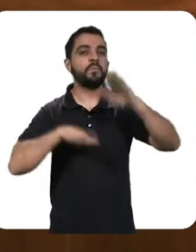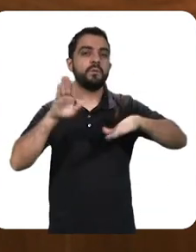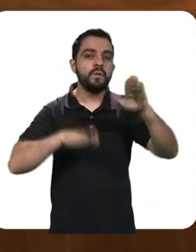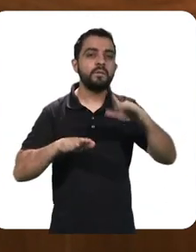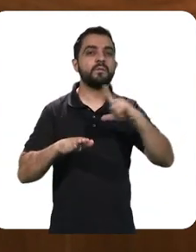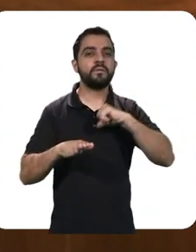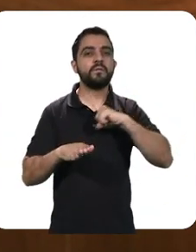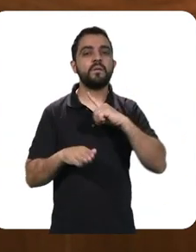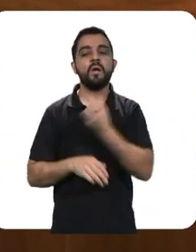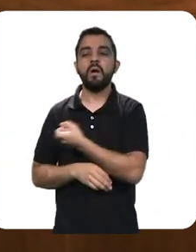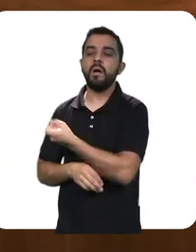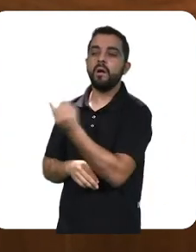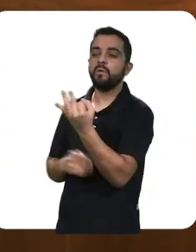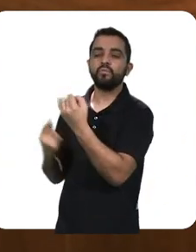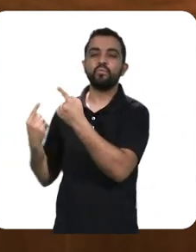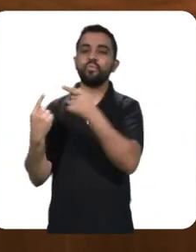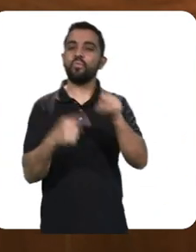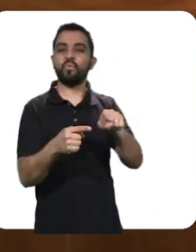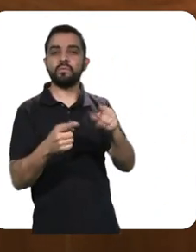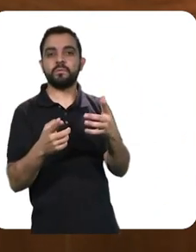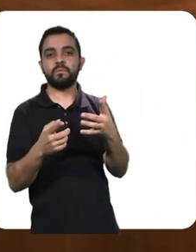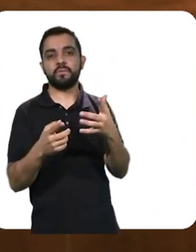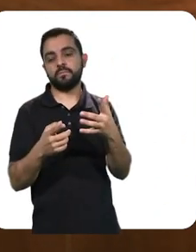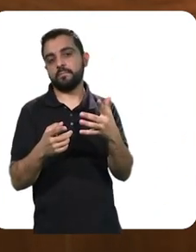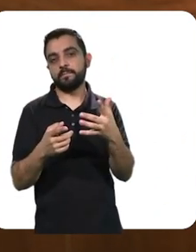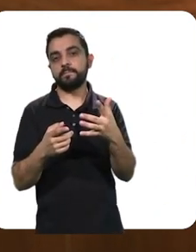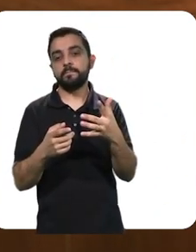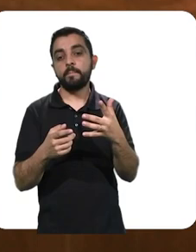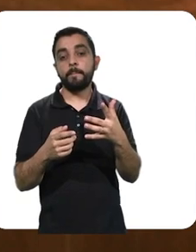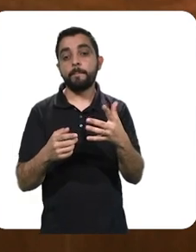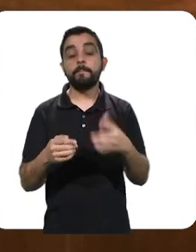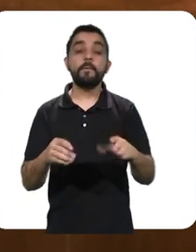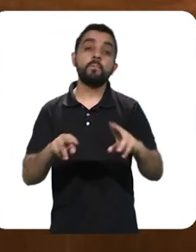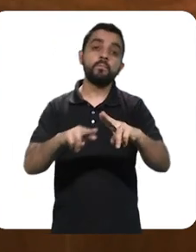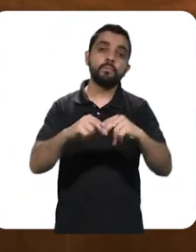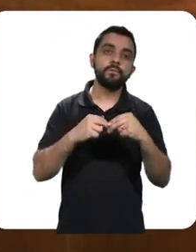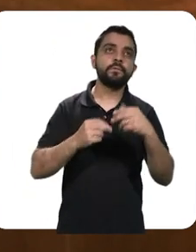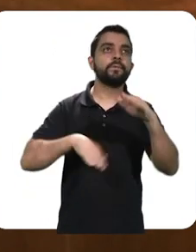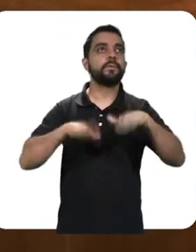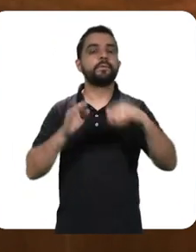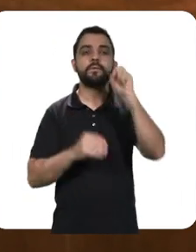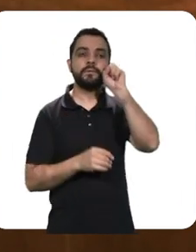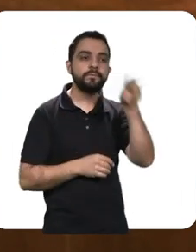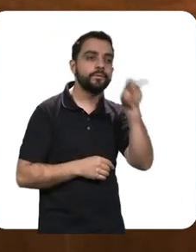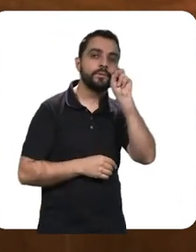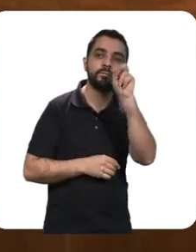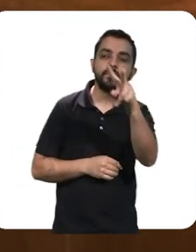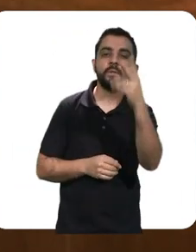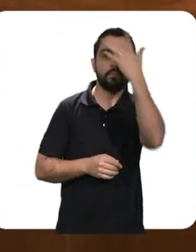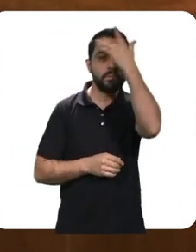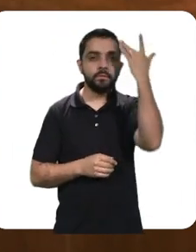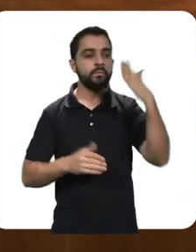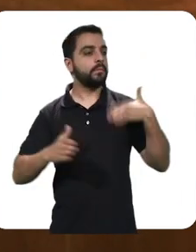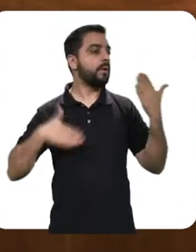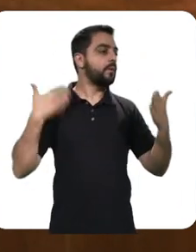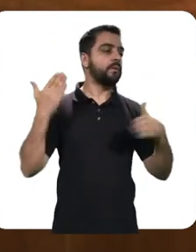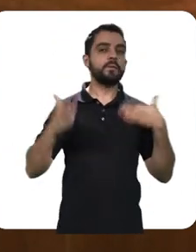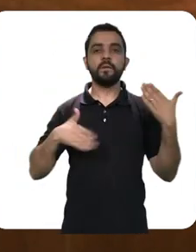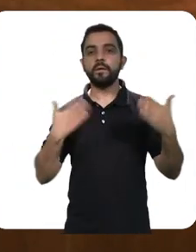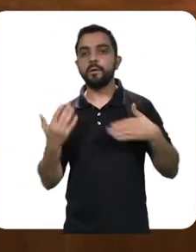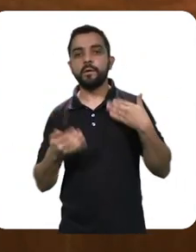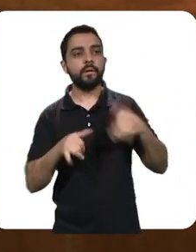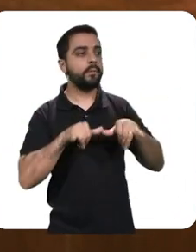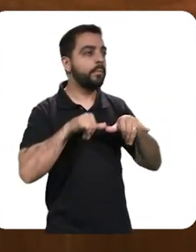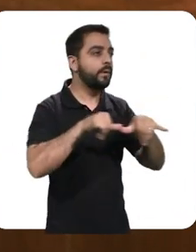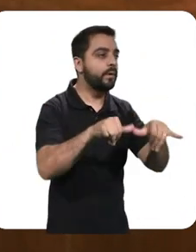Mesmo assim, a gente tem movimentos resistentes a esse isolamento por diferentes motivos. E aí a gente encontra famílias indo ao